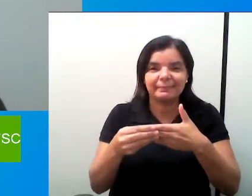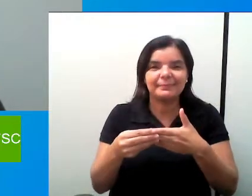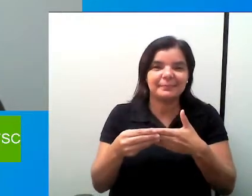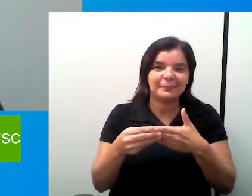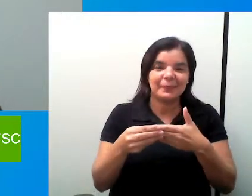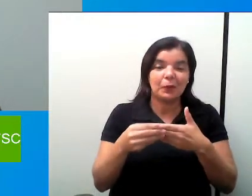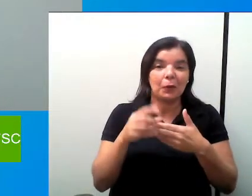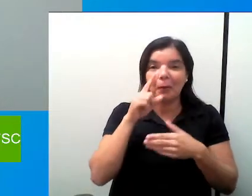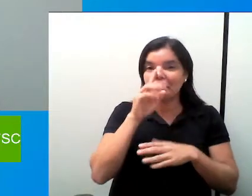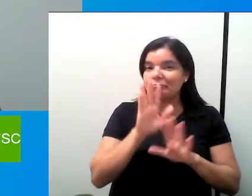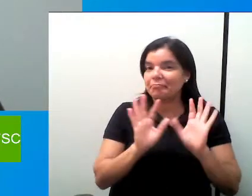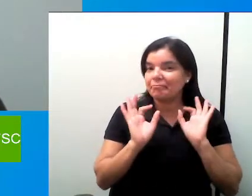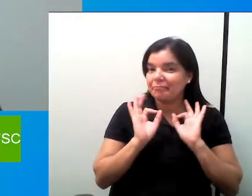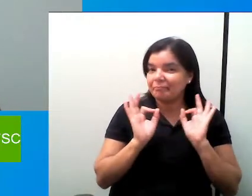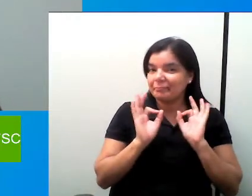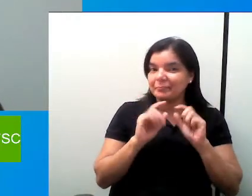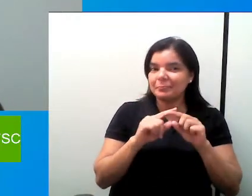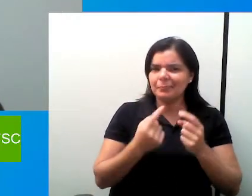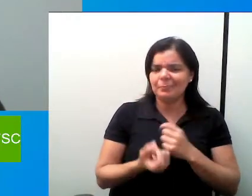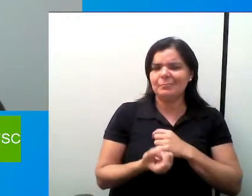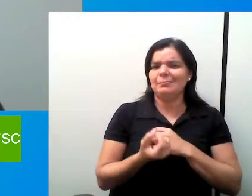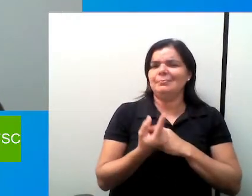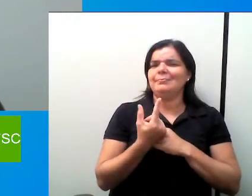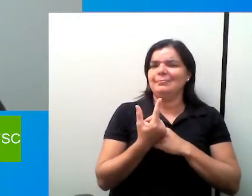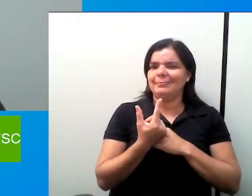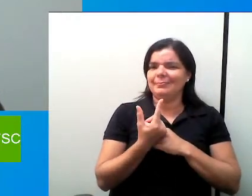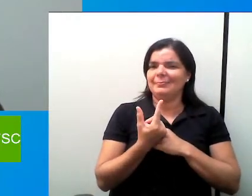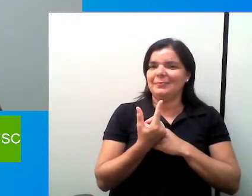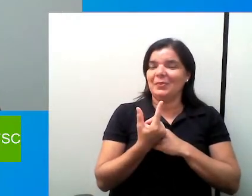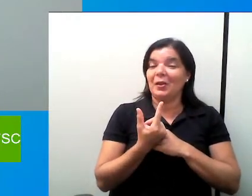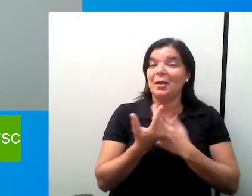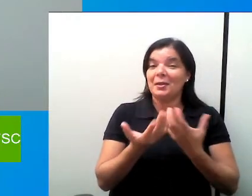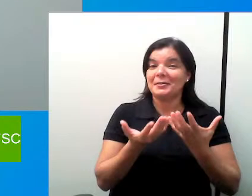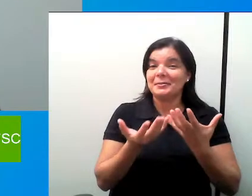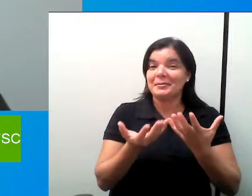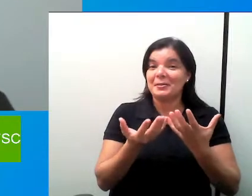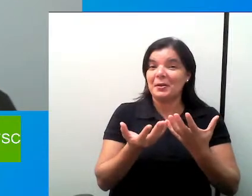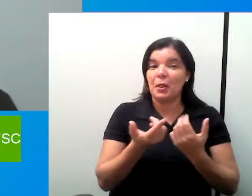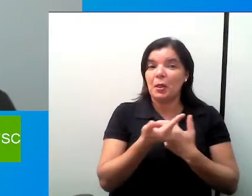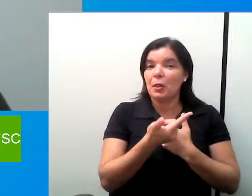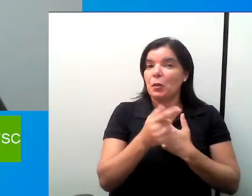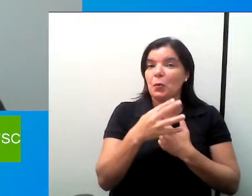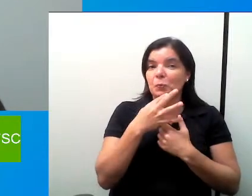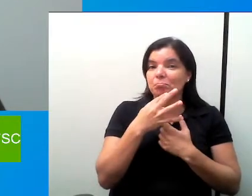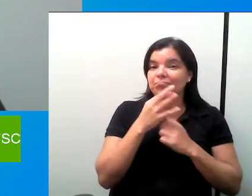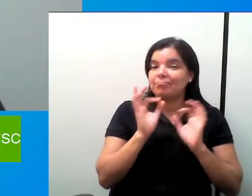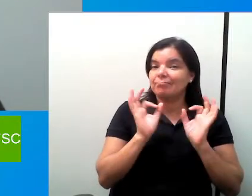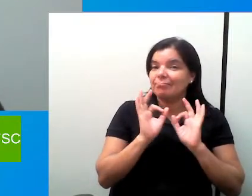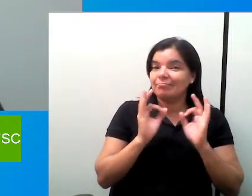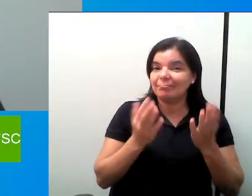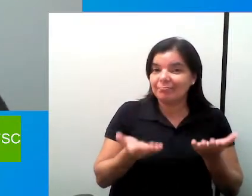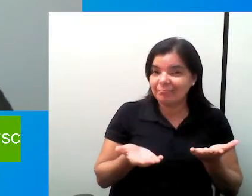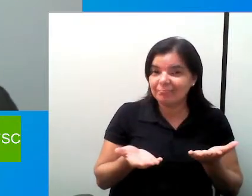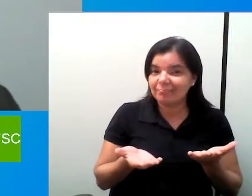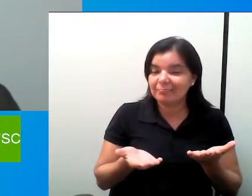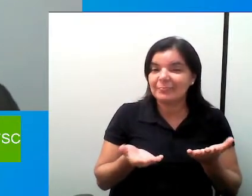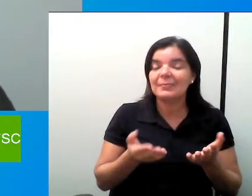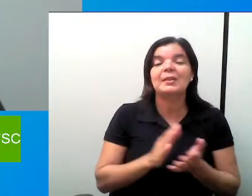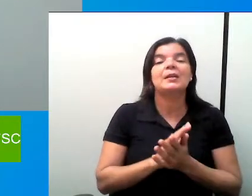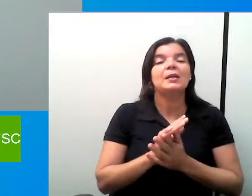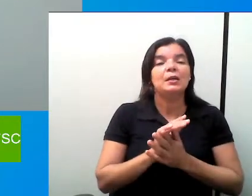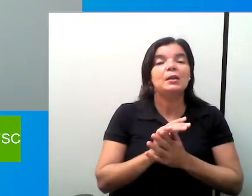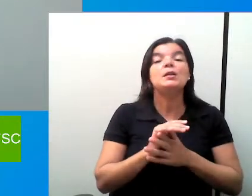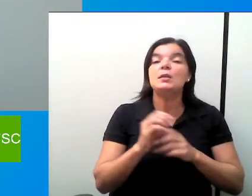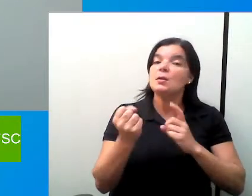arriscou, né? Mas era muito estranho aonde as pessoas queriam, porque não havia um conhecimento. E as atividades de extensão,